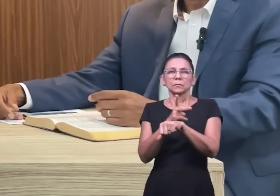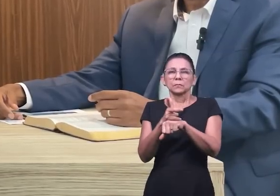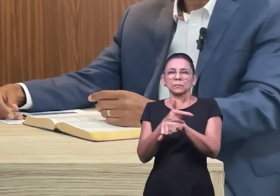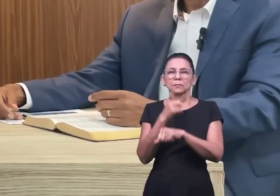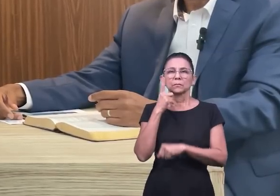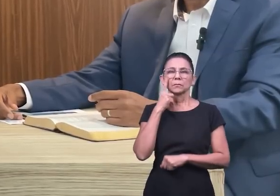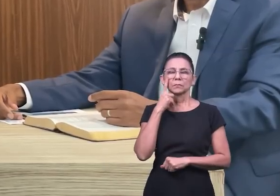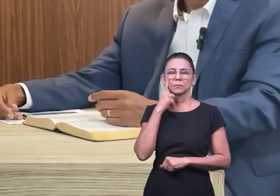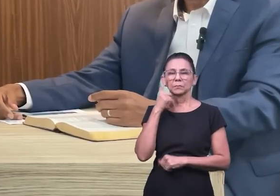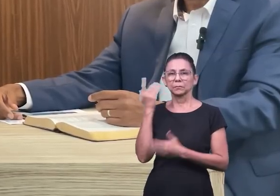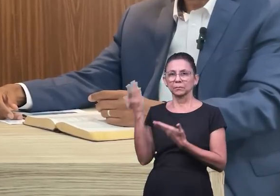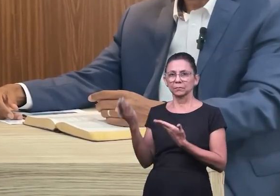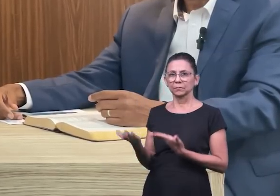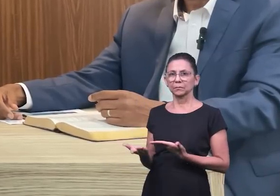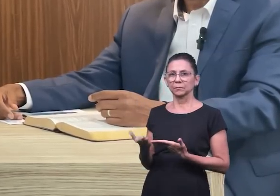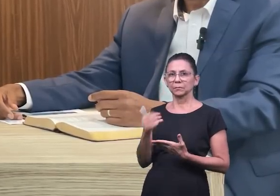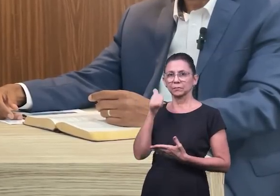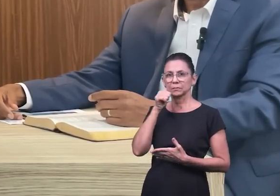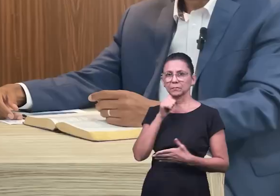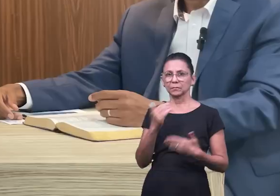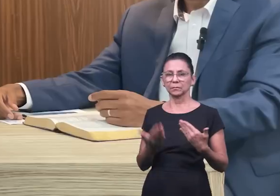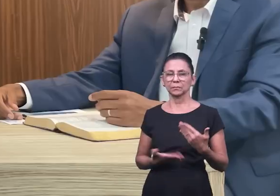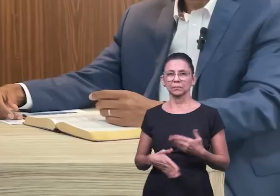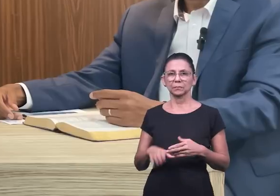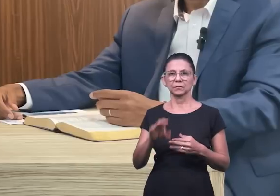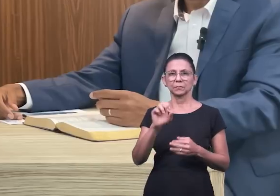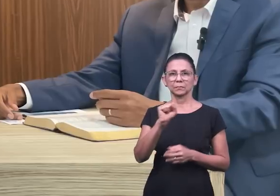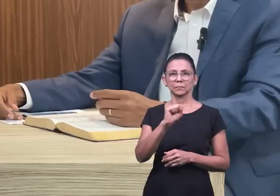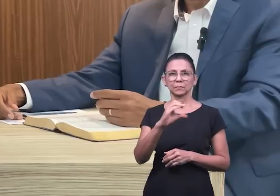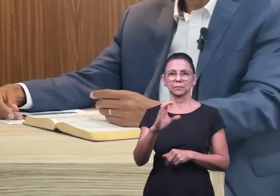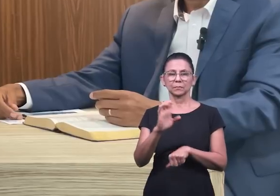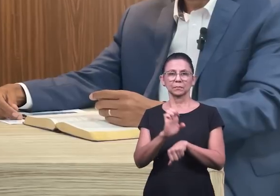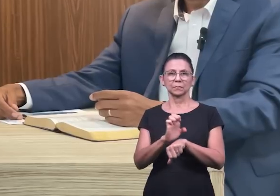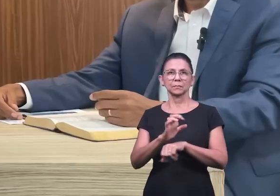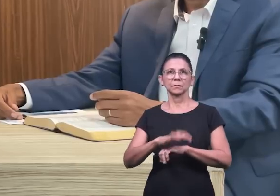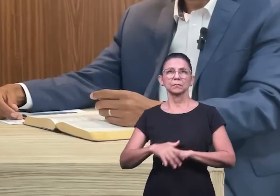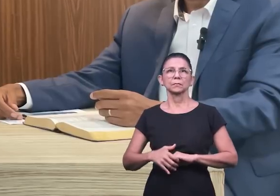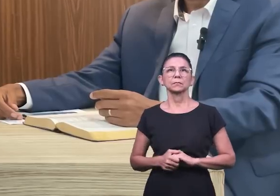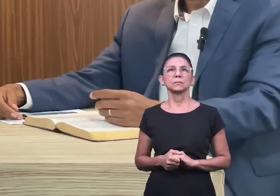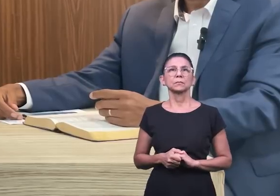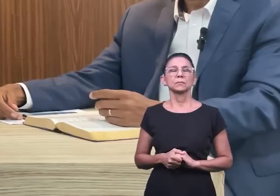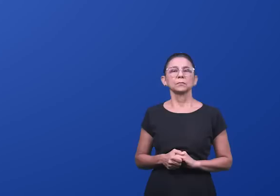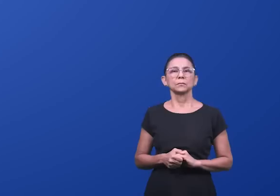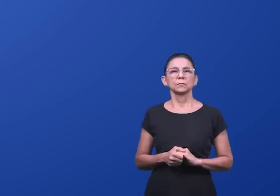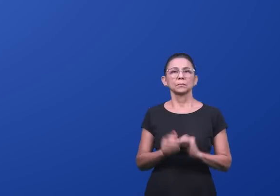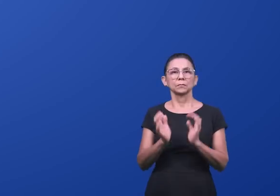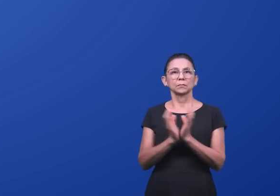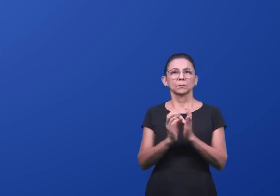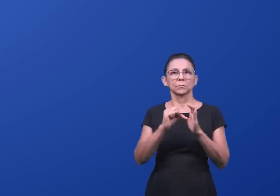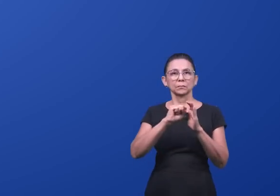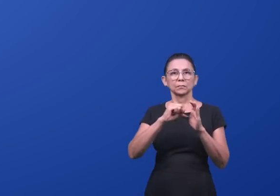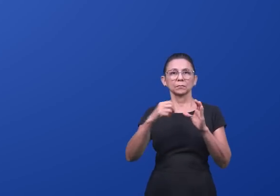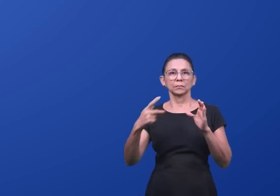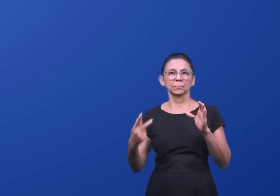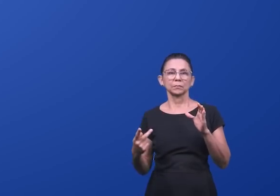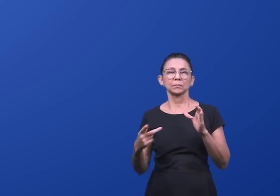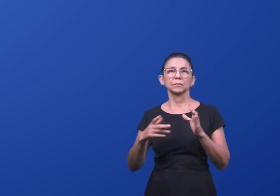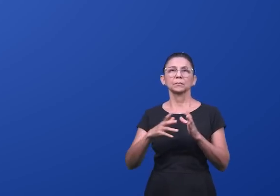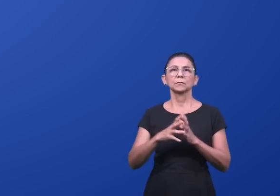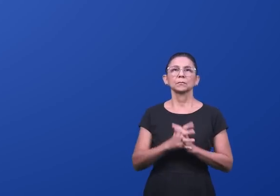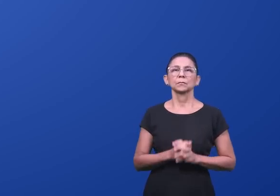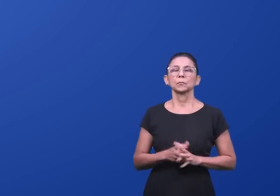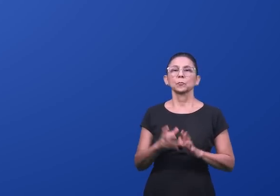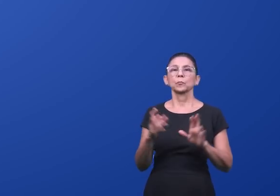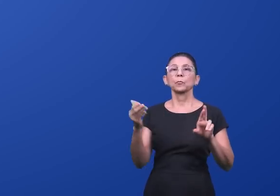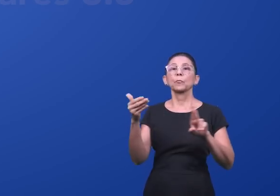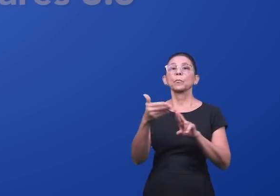Suelana Ferreira, de São José, Santa Catarina. Ela faz parte do grupo Semente Preciosa. O texto se refere a